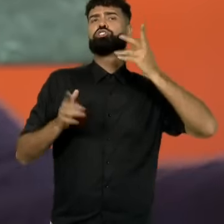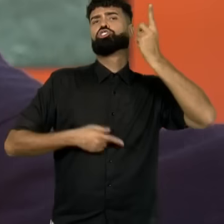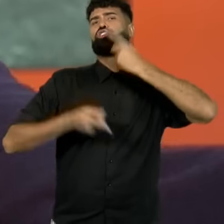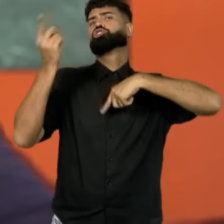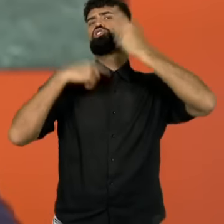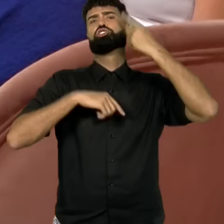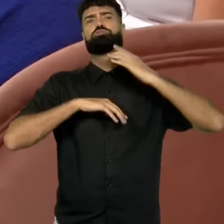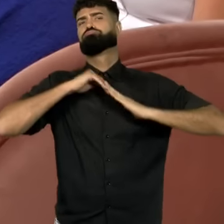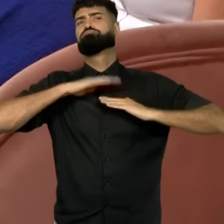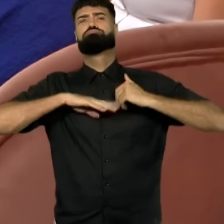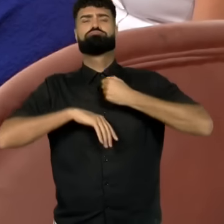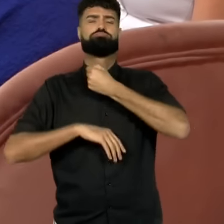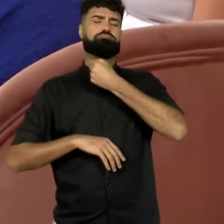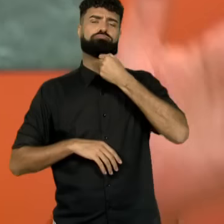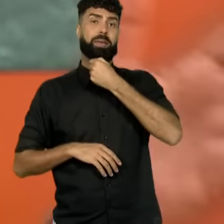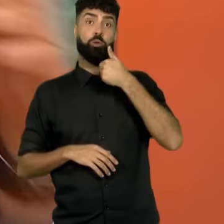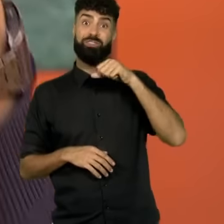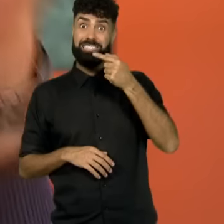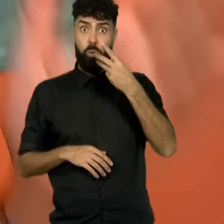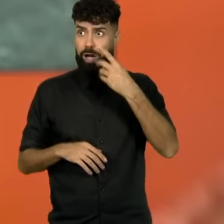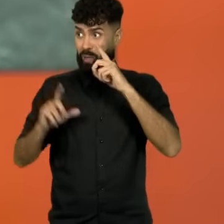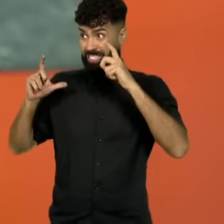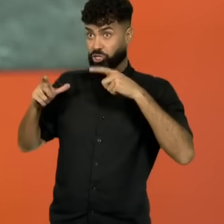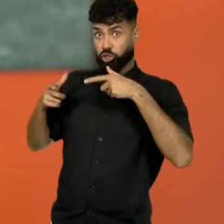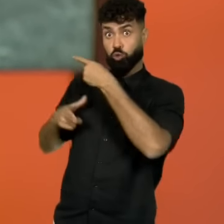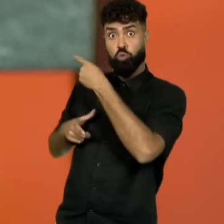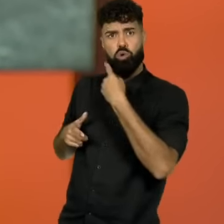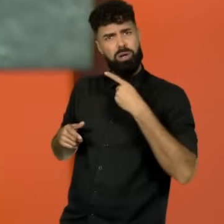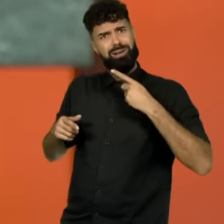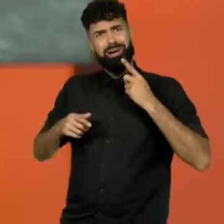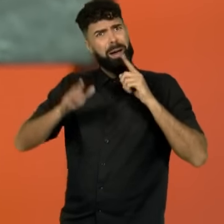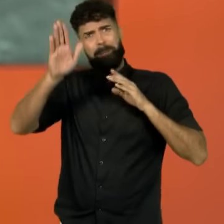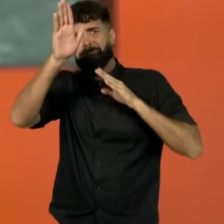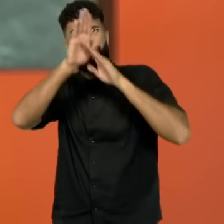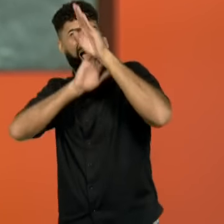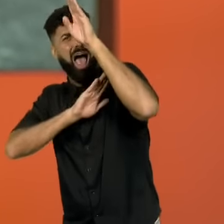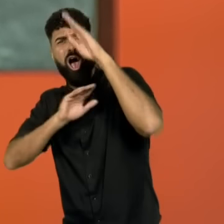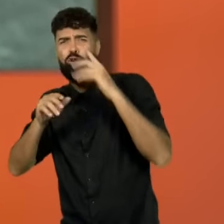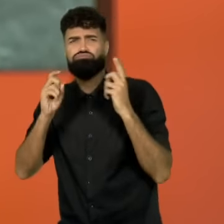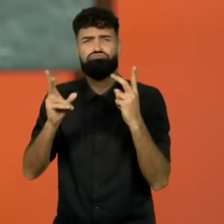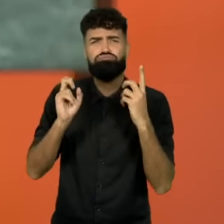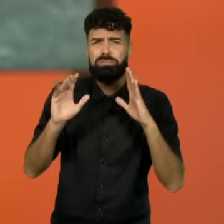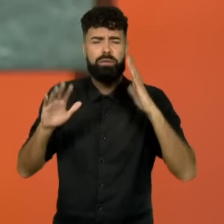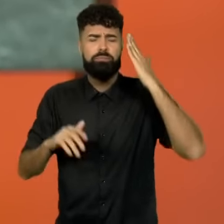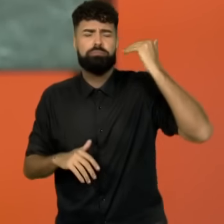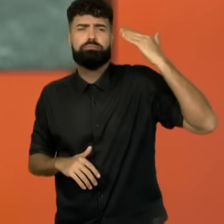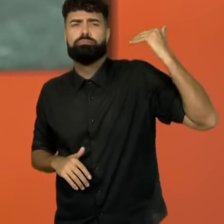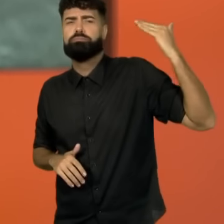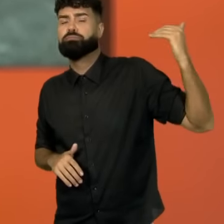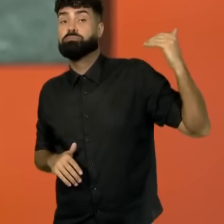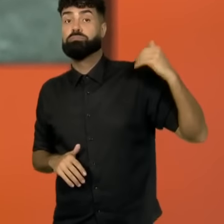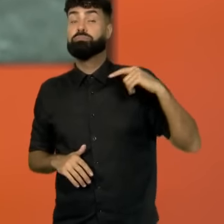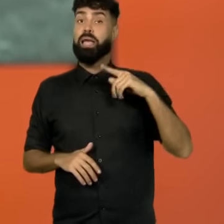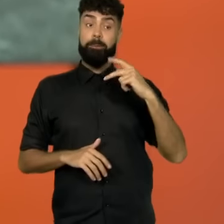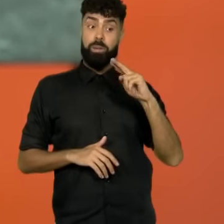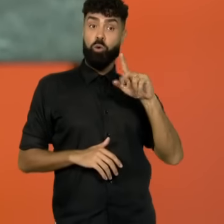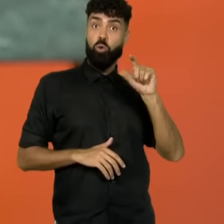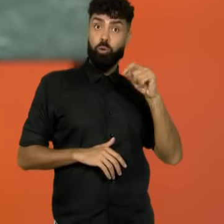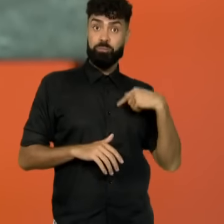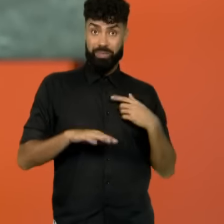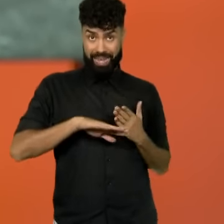de 74 com esse disco aí, estouro. Foi uma coisa extraordinária. O Paulo, ele consolida... Eu acho que ele tem